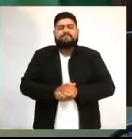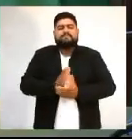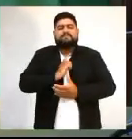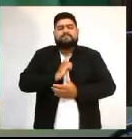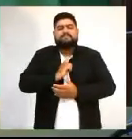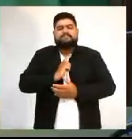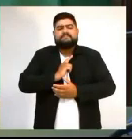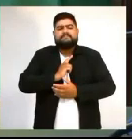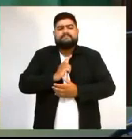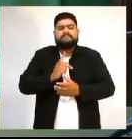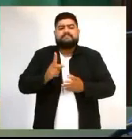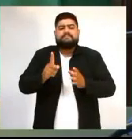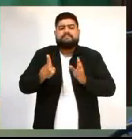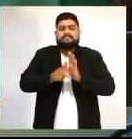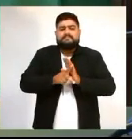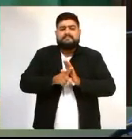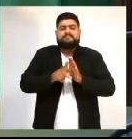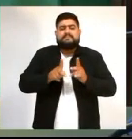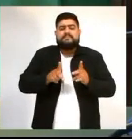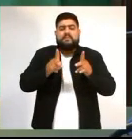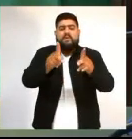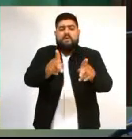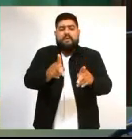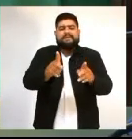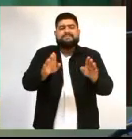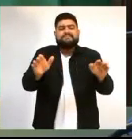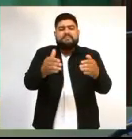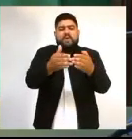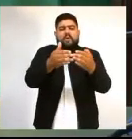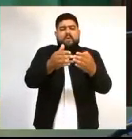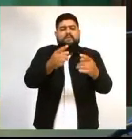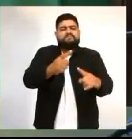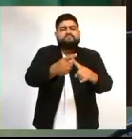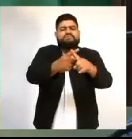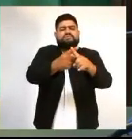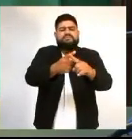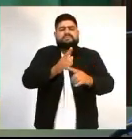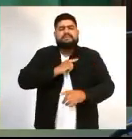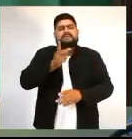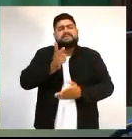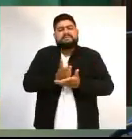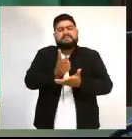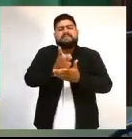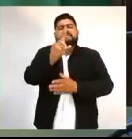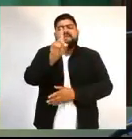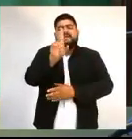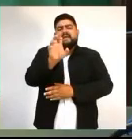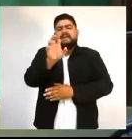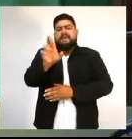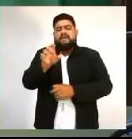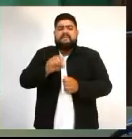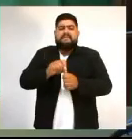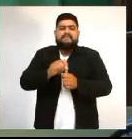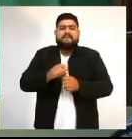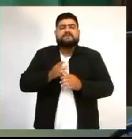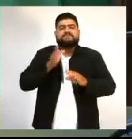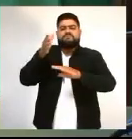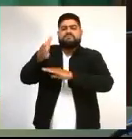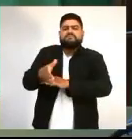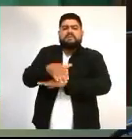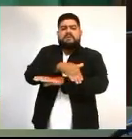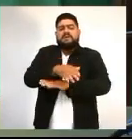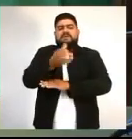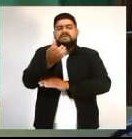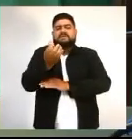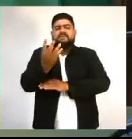que tem pontes para ser recuperada, inclusive uma ponte interditada, né, que era, sempre foi o DR que fez. Estive na linha 64, lá direito,